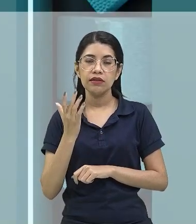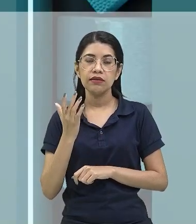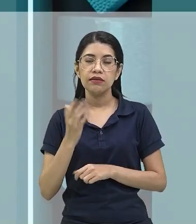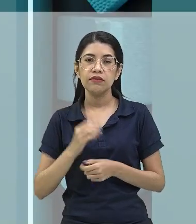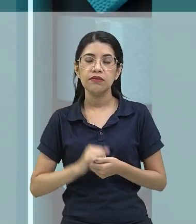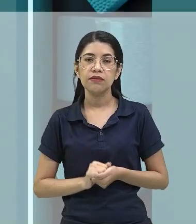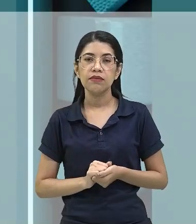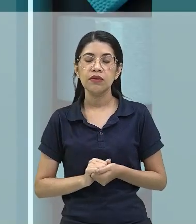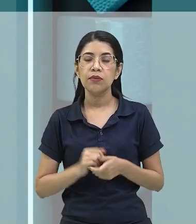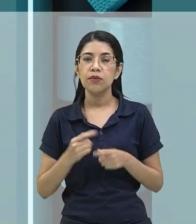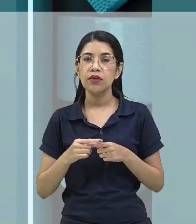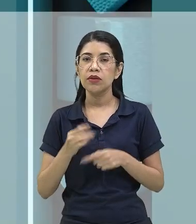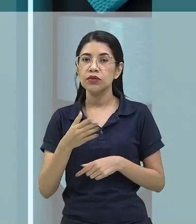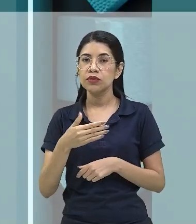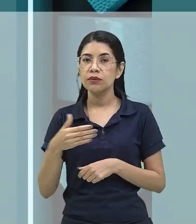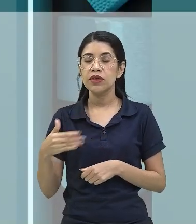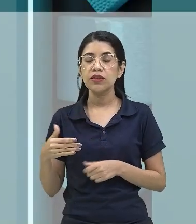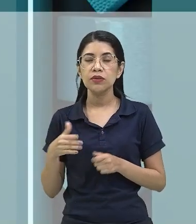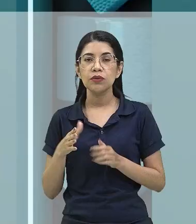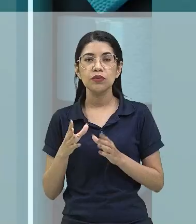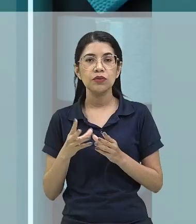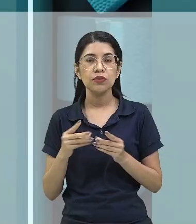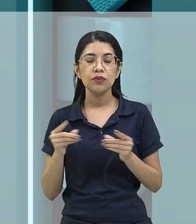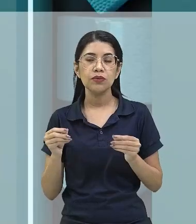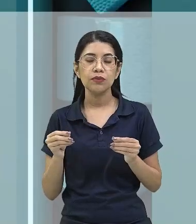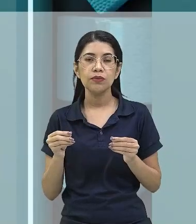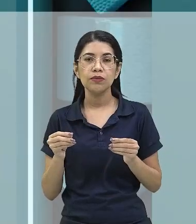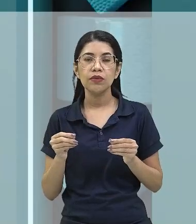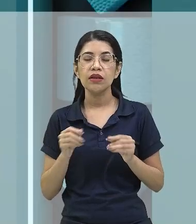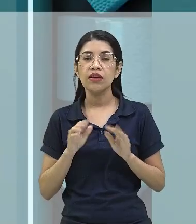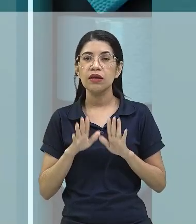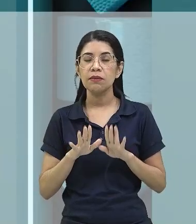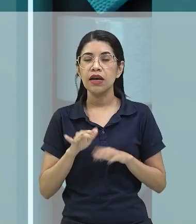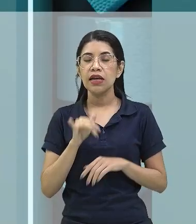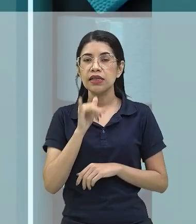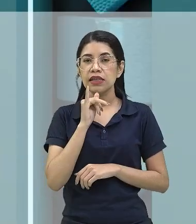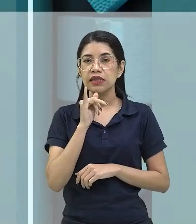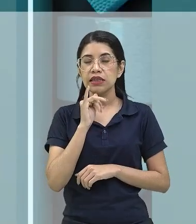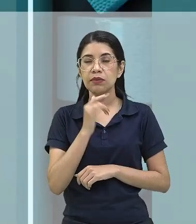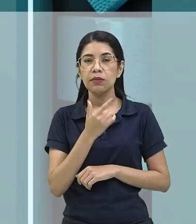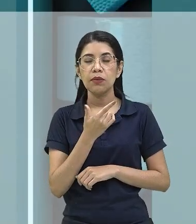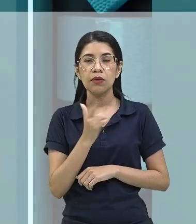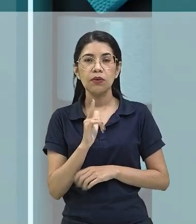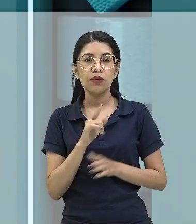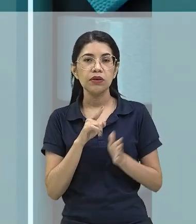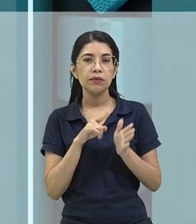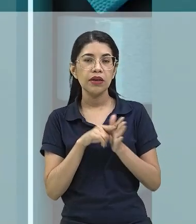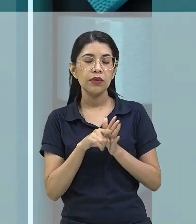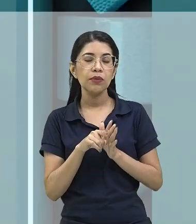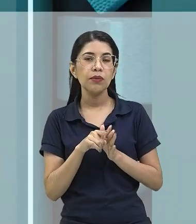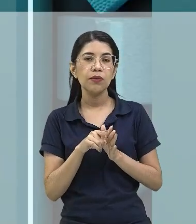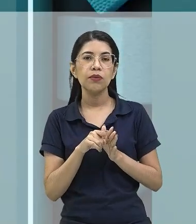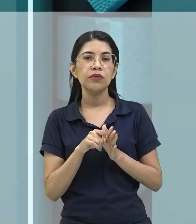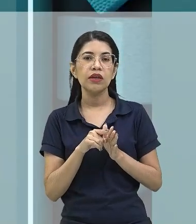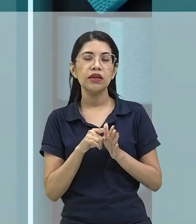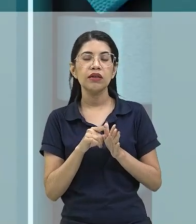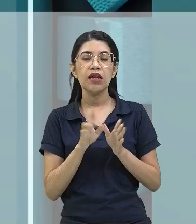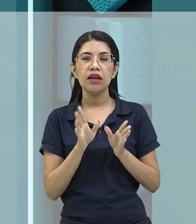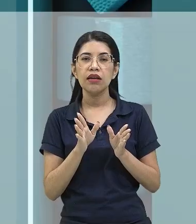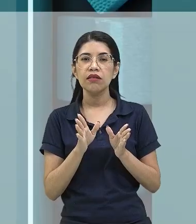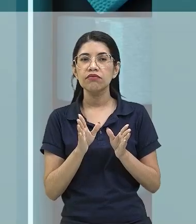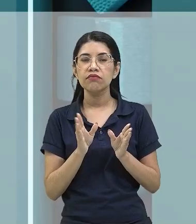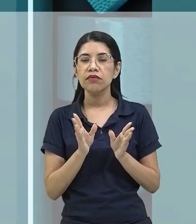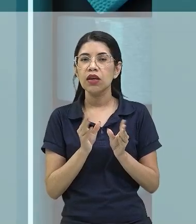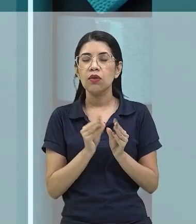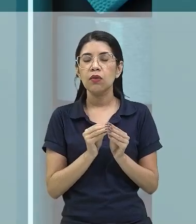do sumiço desses peixes, né? Mas, se eu tiver uma outra pergunta, por exemplo, uma pergunta mais fechada ainda, como,